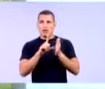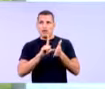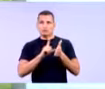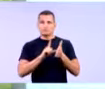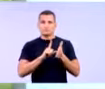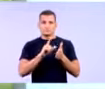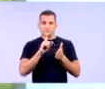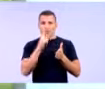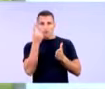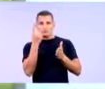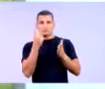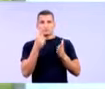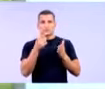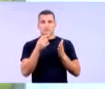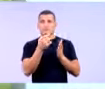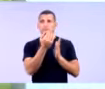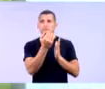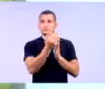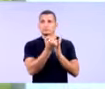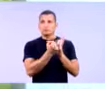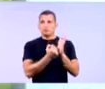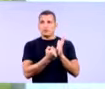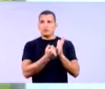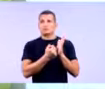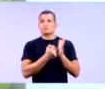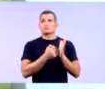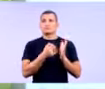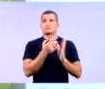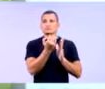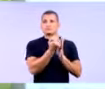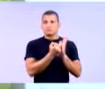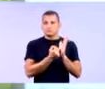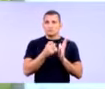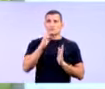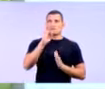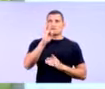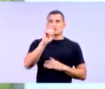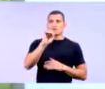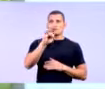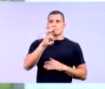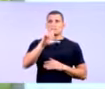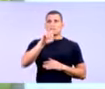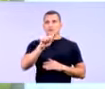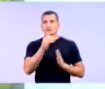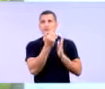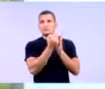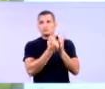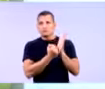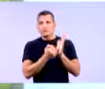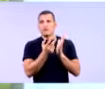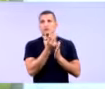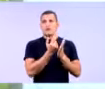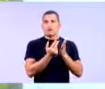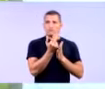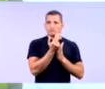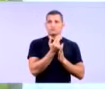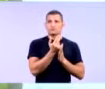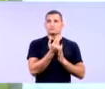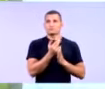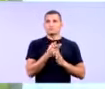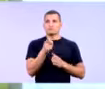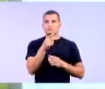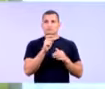sumário, aí você cria lista de tabela, lista de figura, lista de quadro, lista de gráfico. Você vai fazer isso